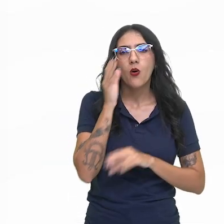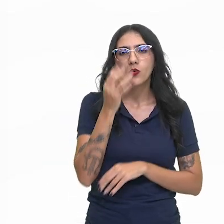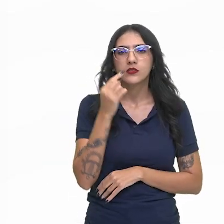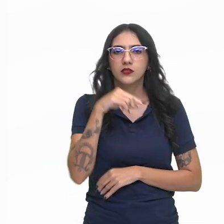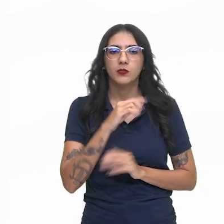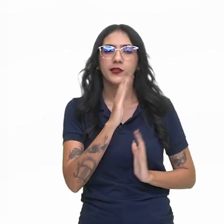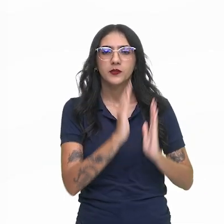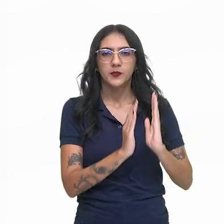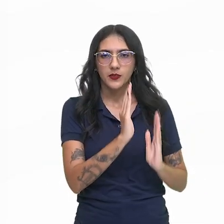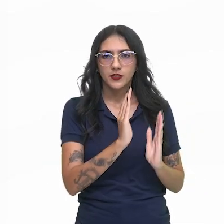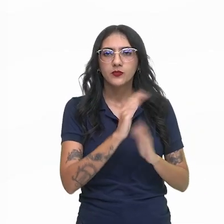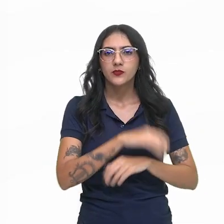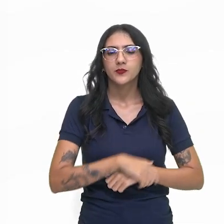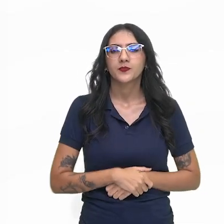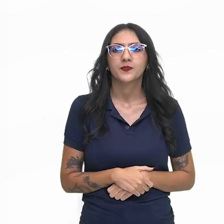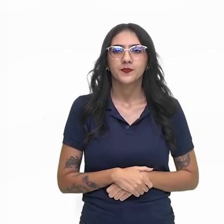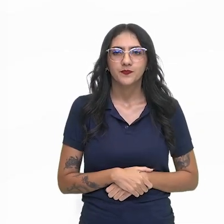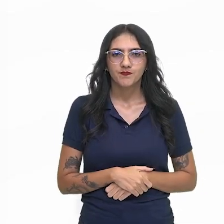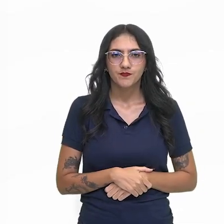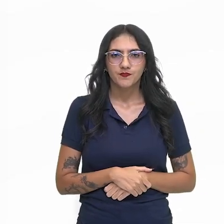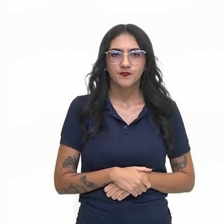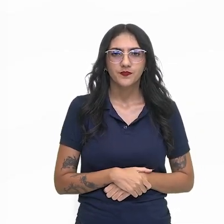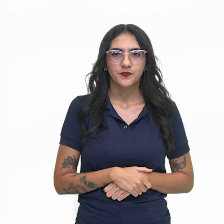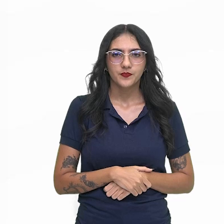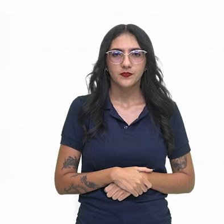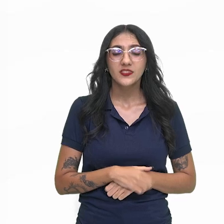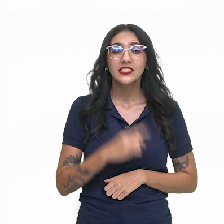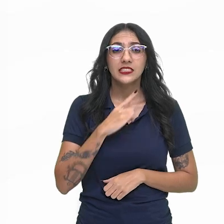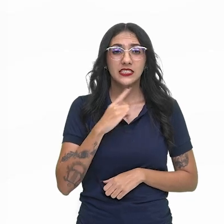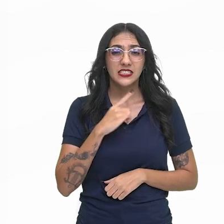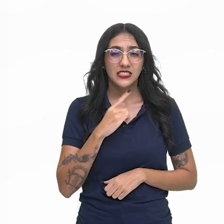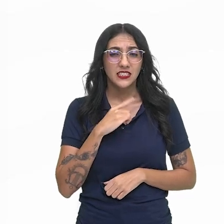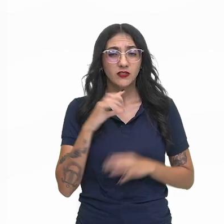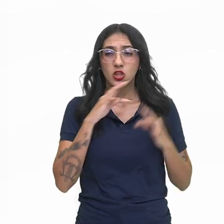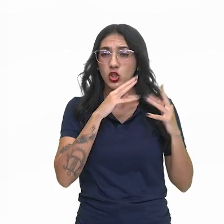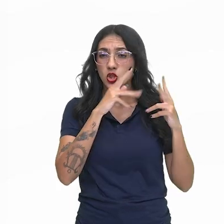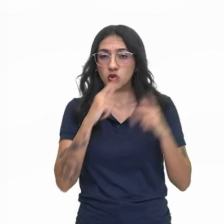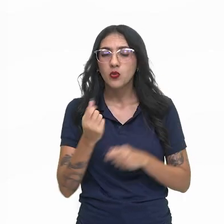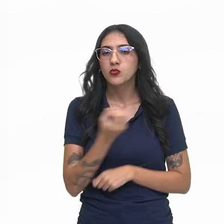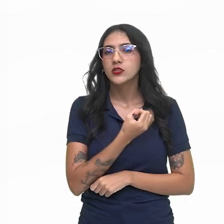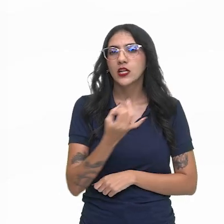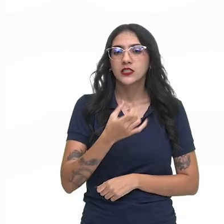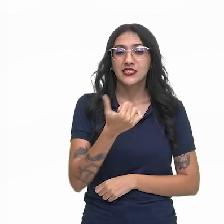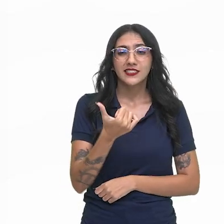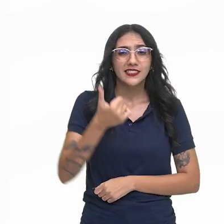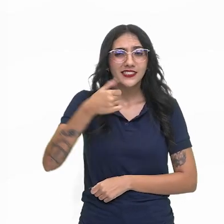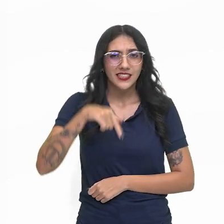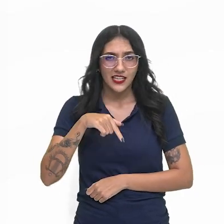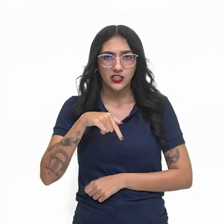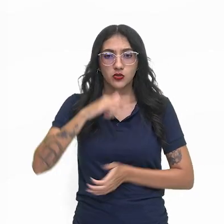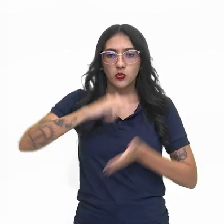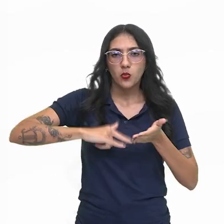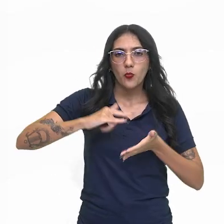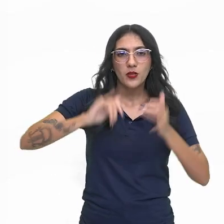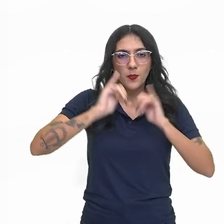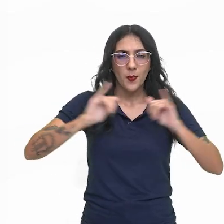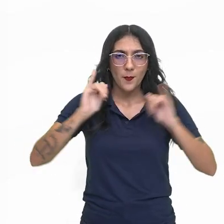tá bem? Ao todo, foram emitidos 17 atos institucionais entre